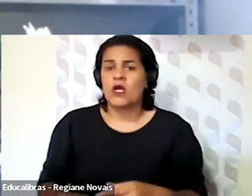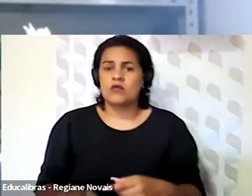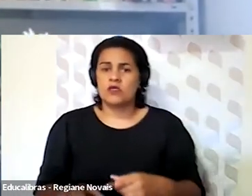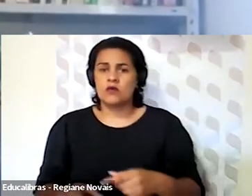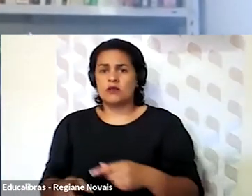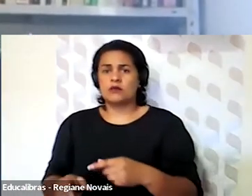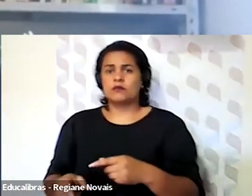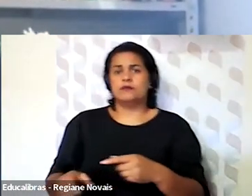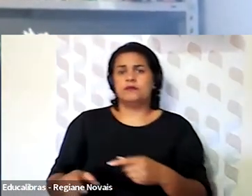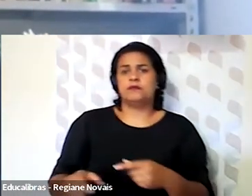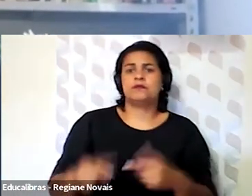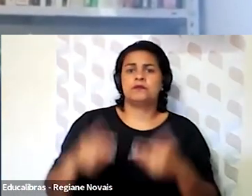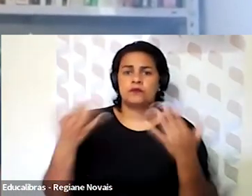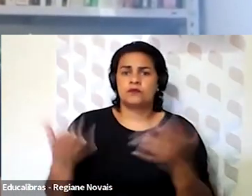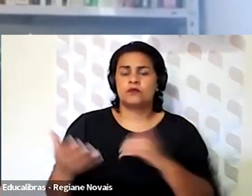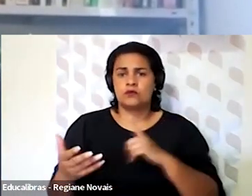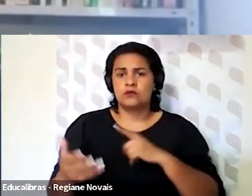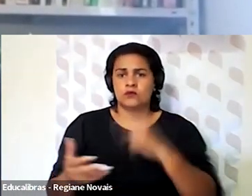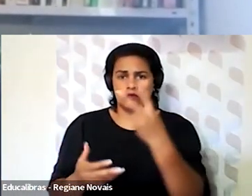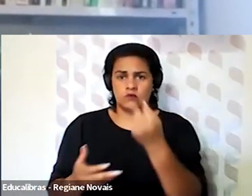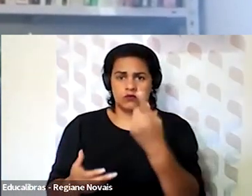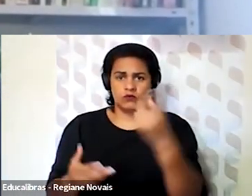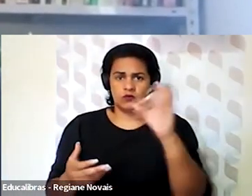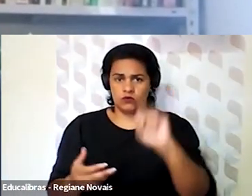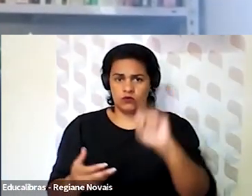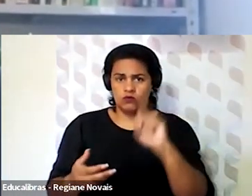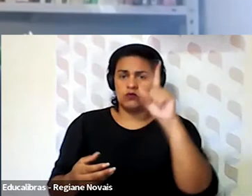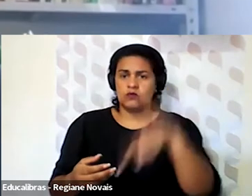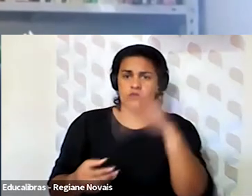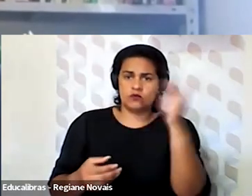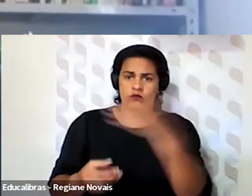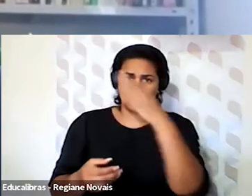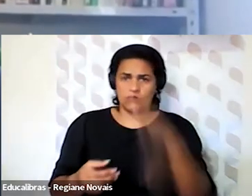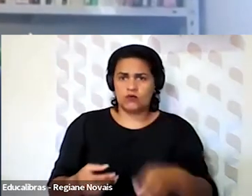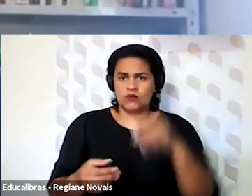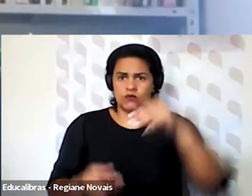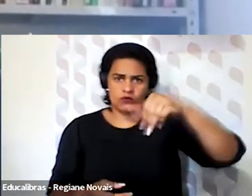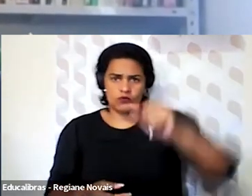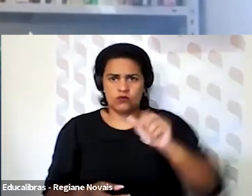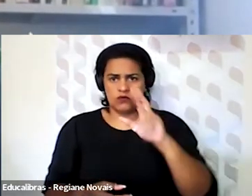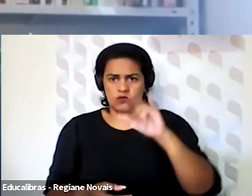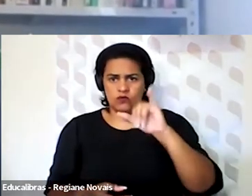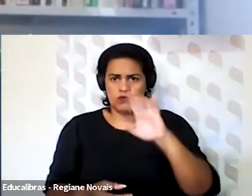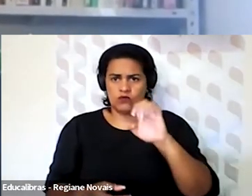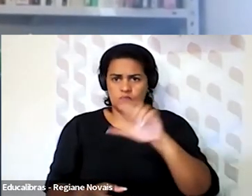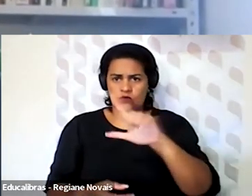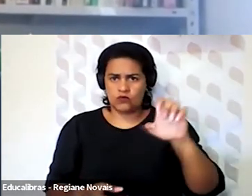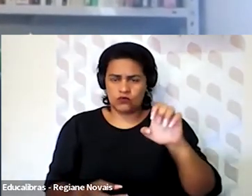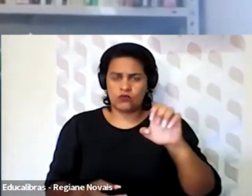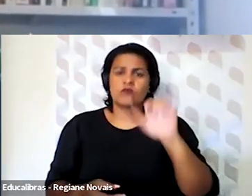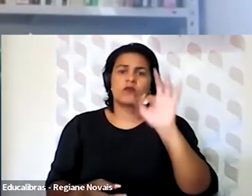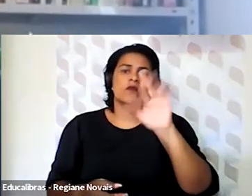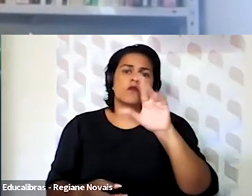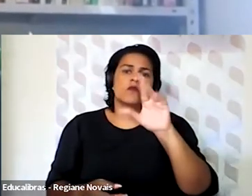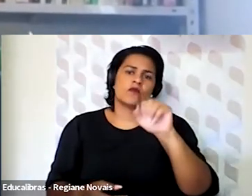organizou em 2018 para eliminar uma promessa na política, que era Marielle Franco, por exemplo, uma mulher negra vindo da maré, que foi executada